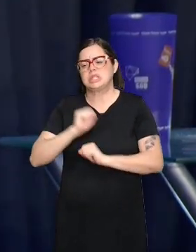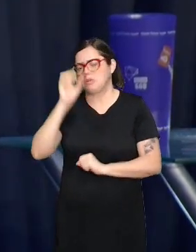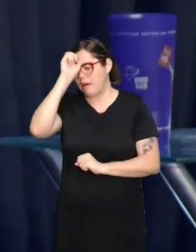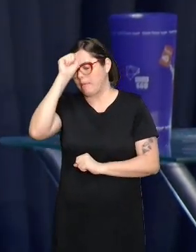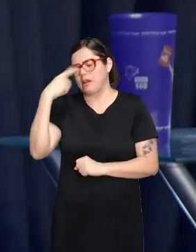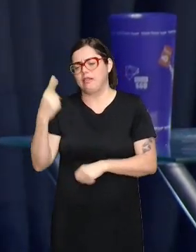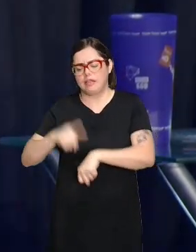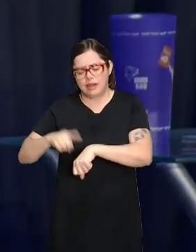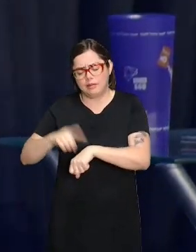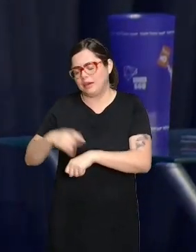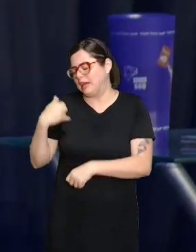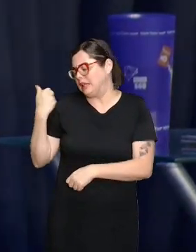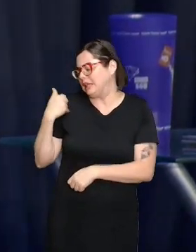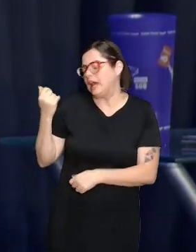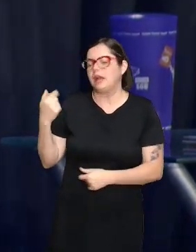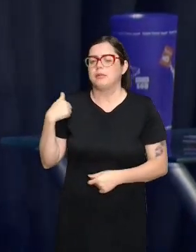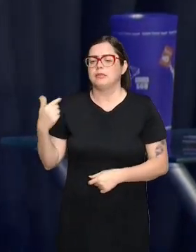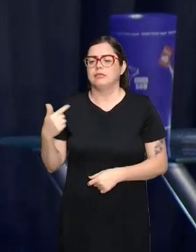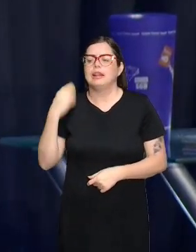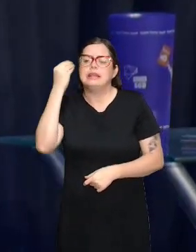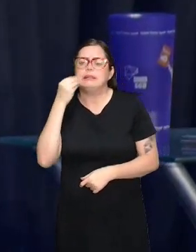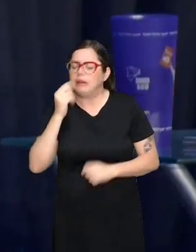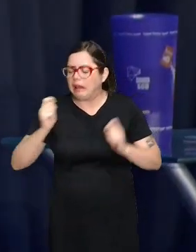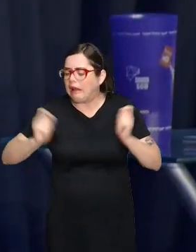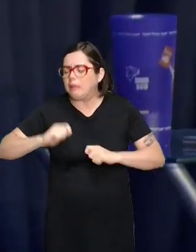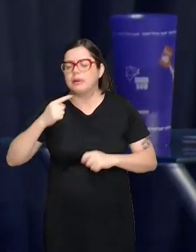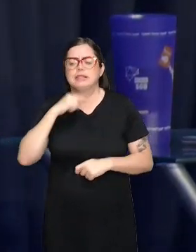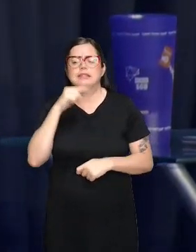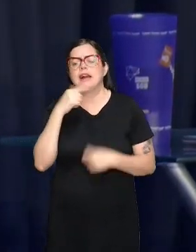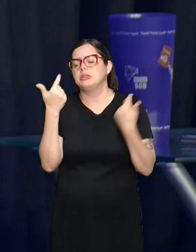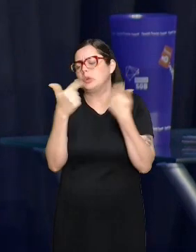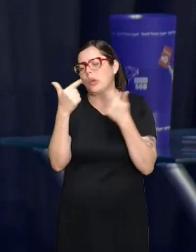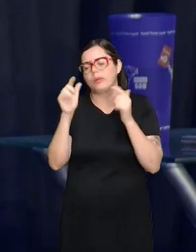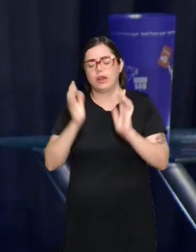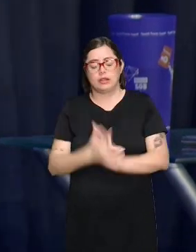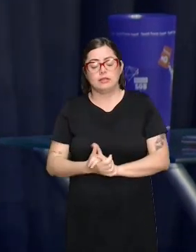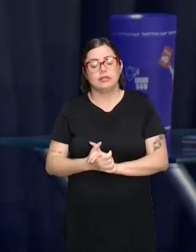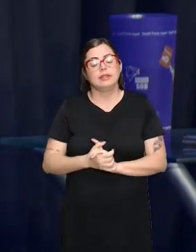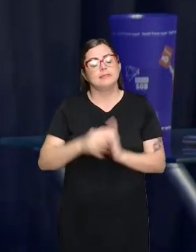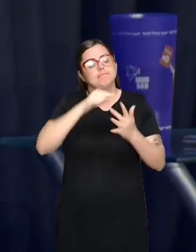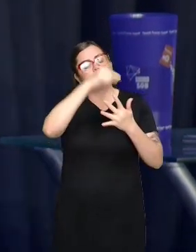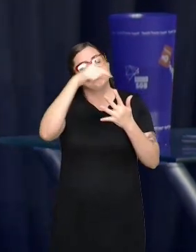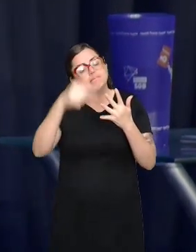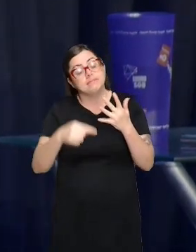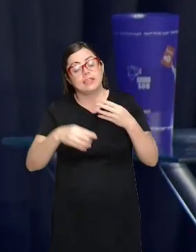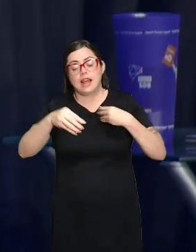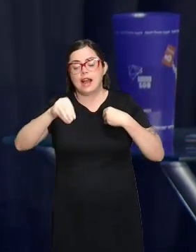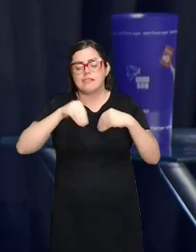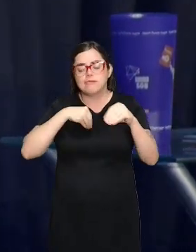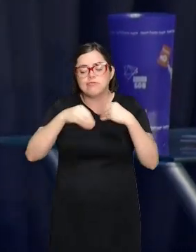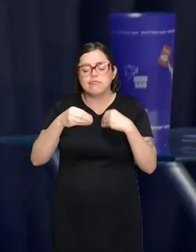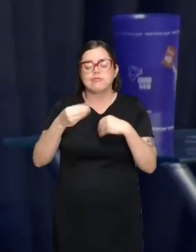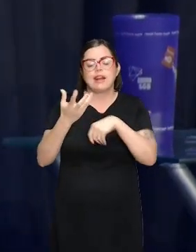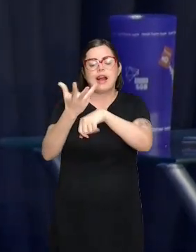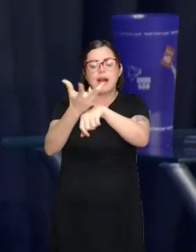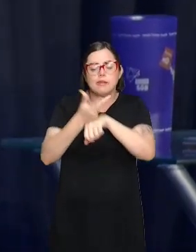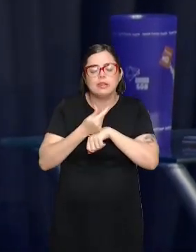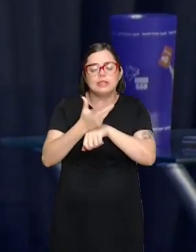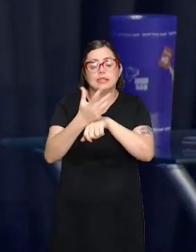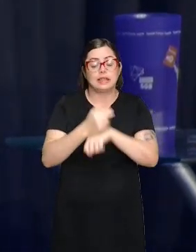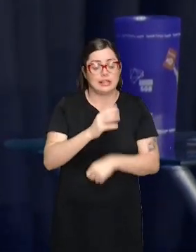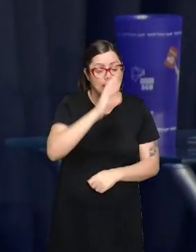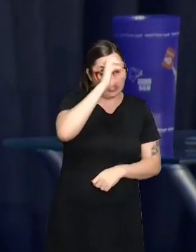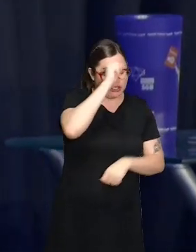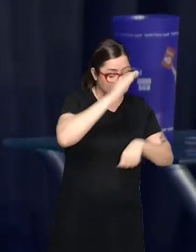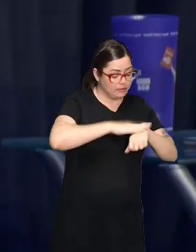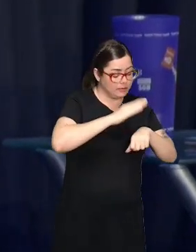a questão da idade, é a questão mesmo da capacidade da pessoa. E eu digo que habilidades a gente aprende ou por vontade própria